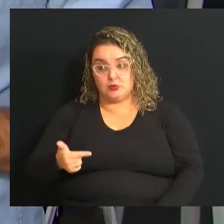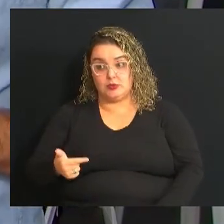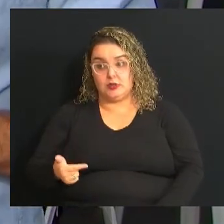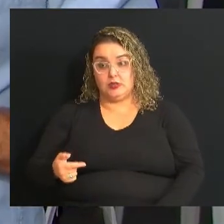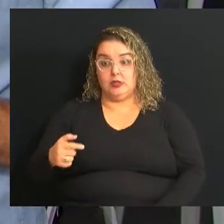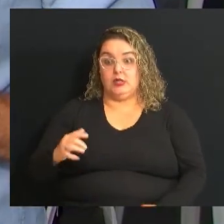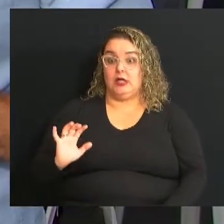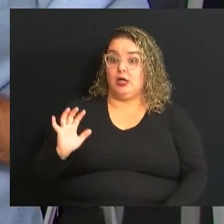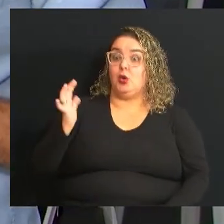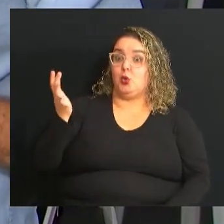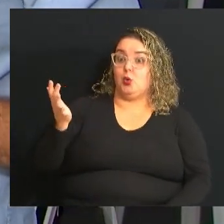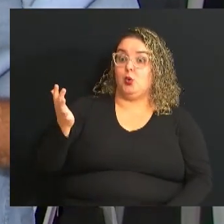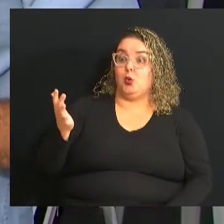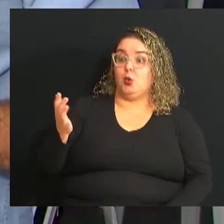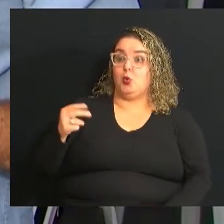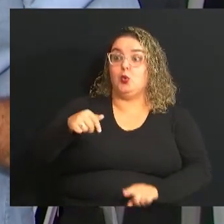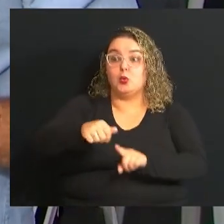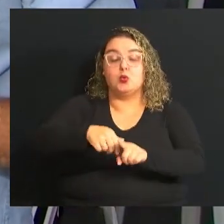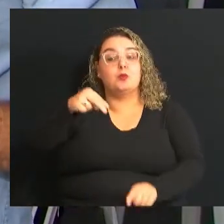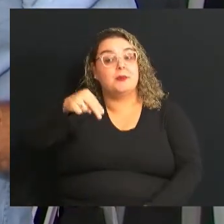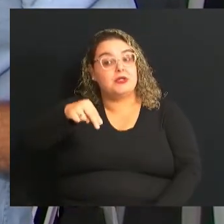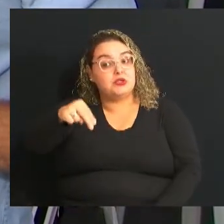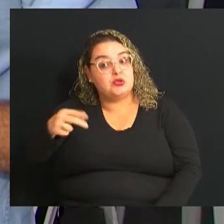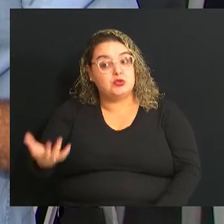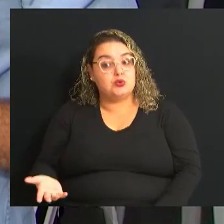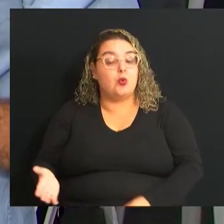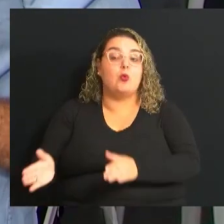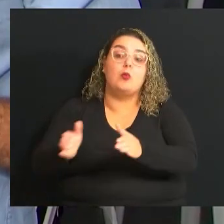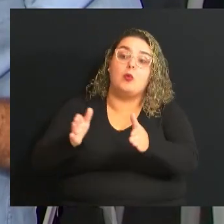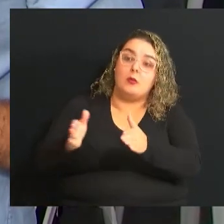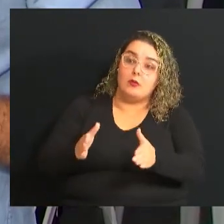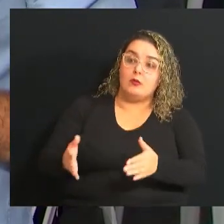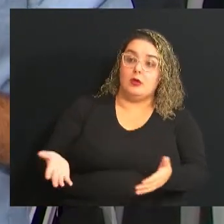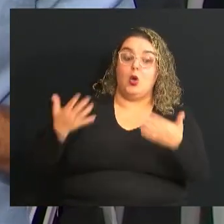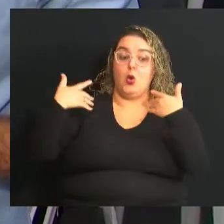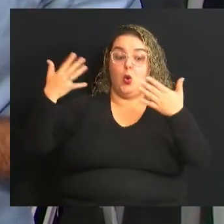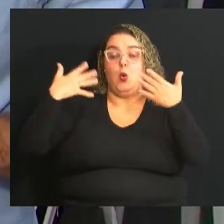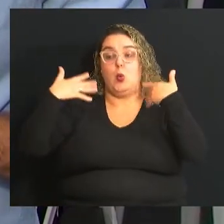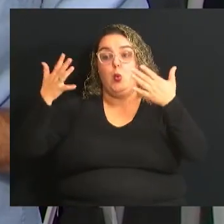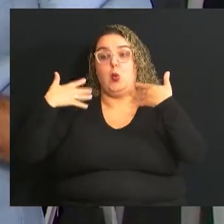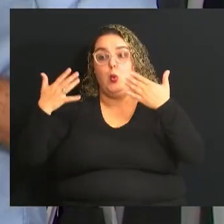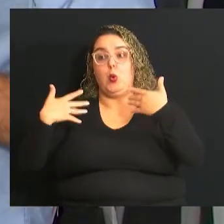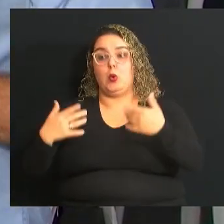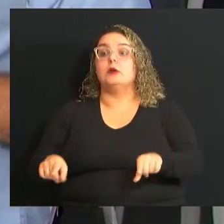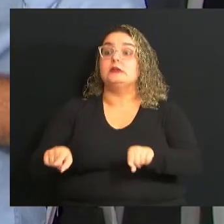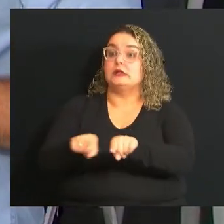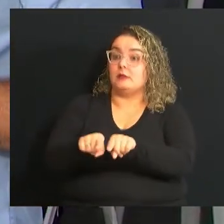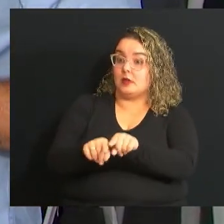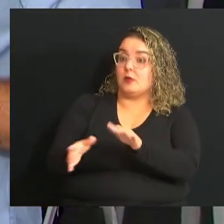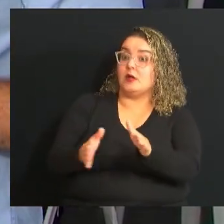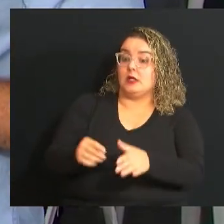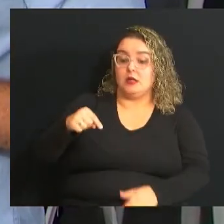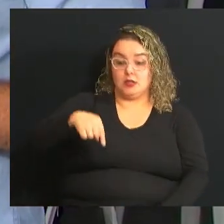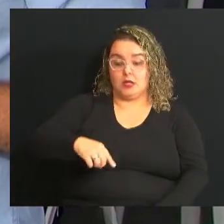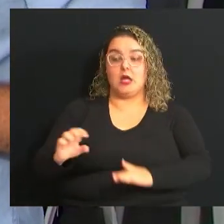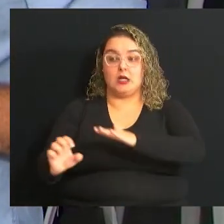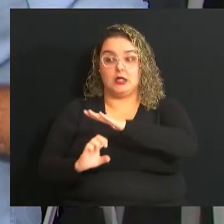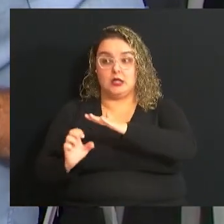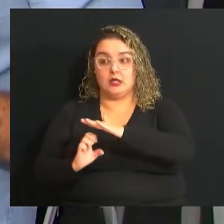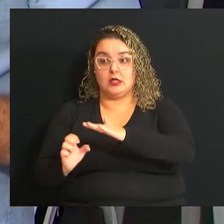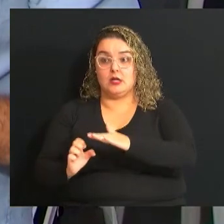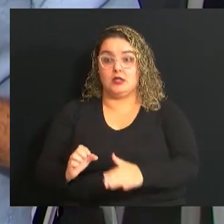branco. A Mina estava falando, já passou o caminhão do food truck, então vai ser bem animado, né? Para você que então não tem um lugar para assistir, quer ir